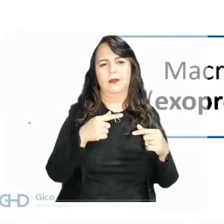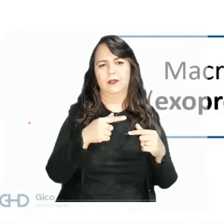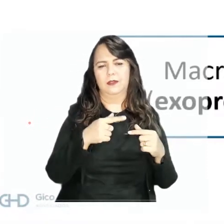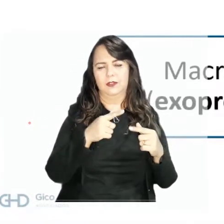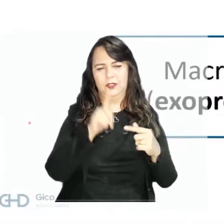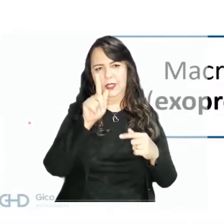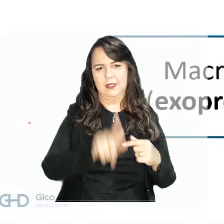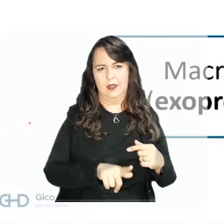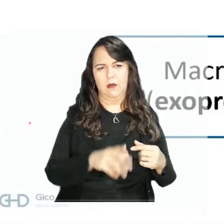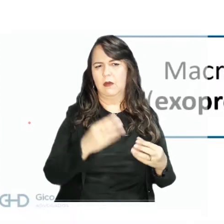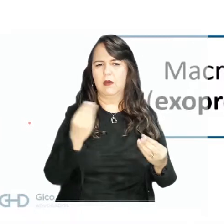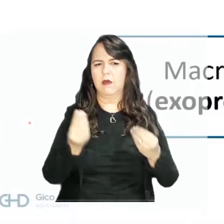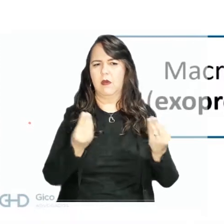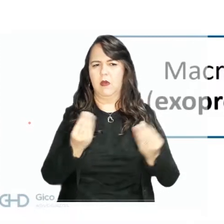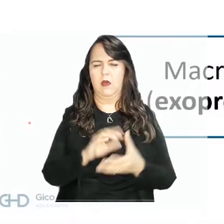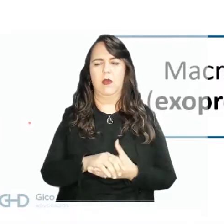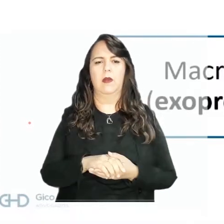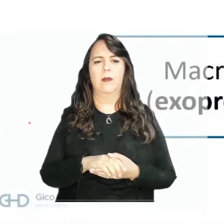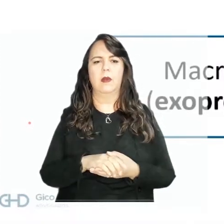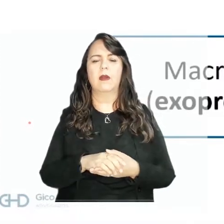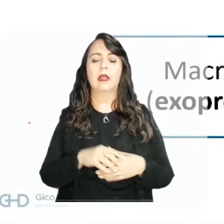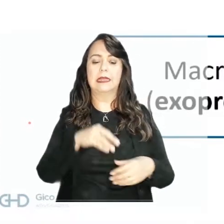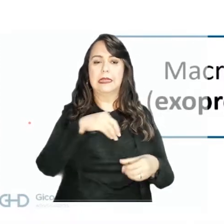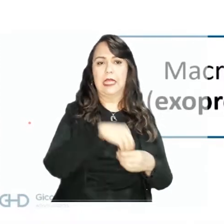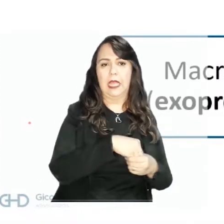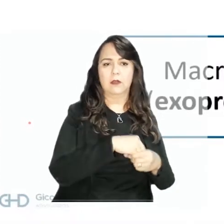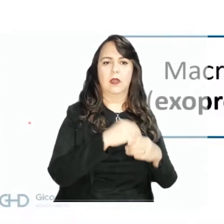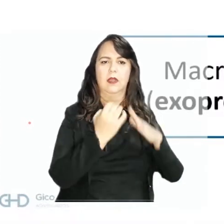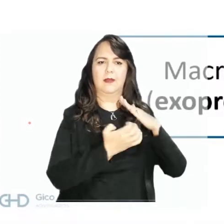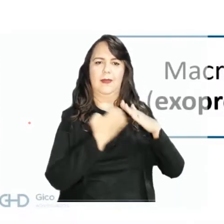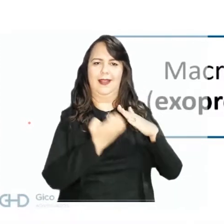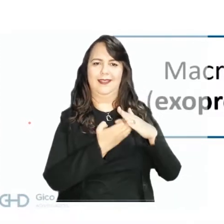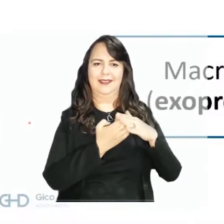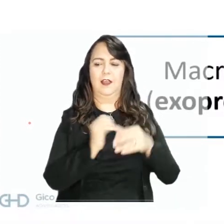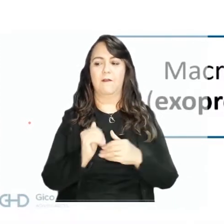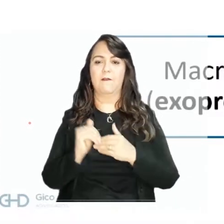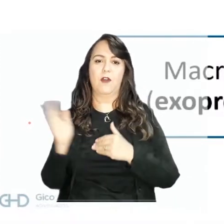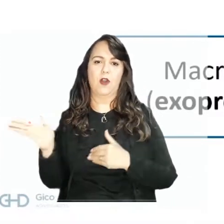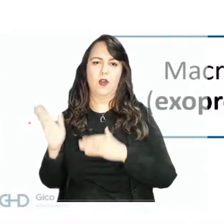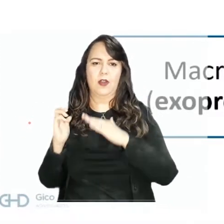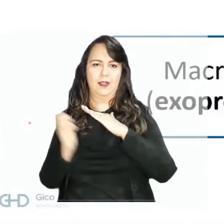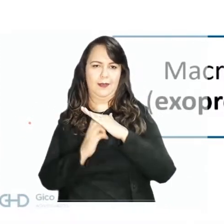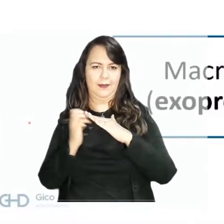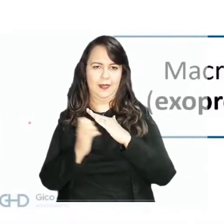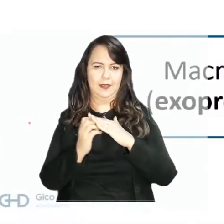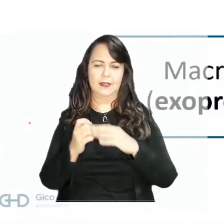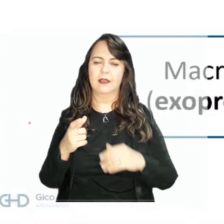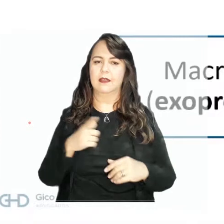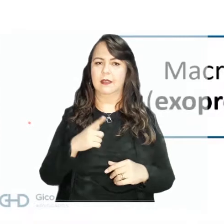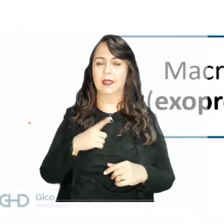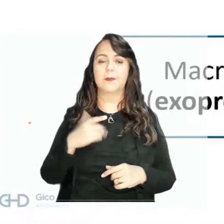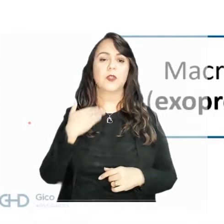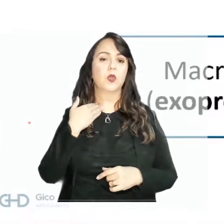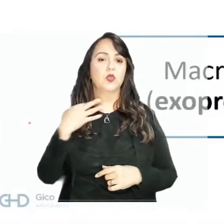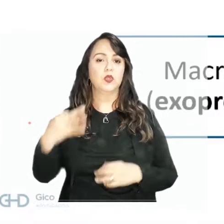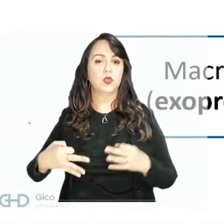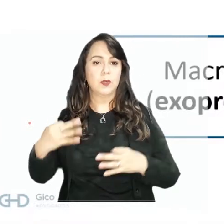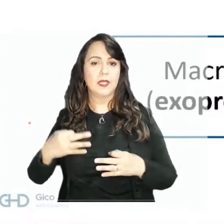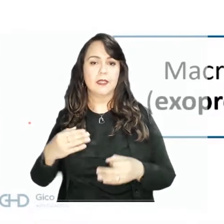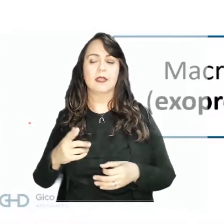como gestor de um processo. Né? Então, nós temos o juiz gestor do seu processo, que é a